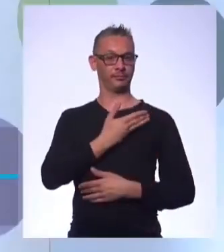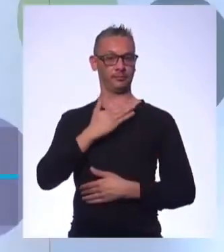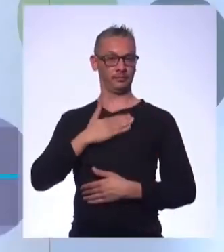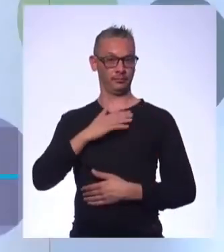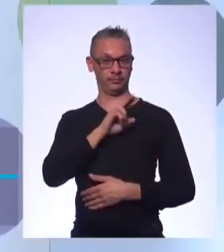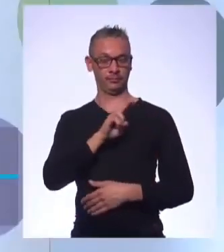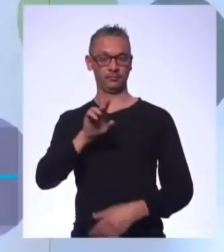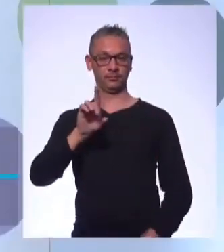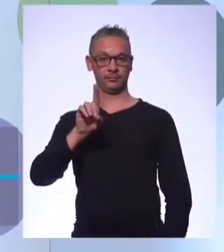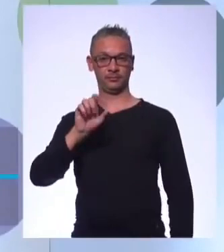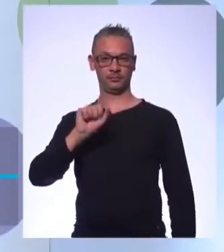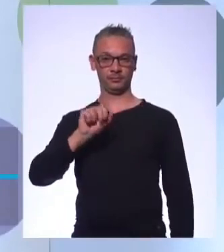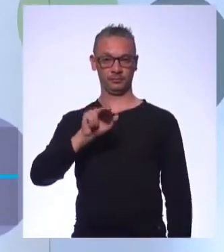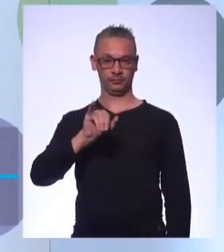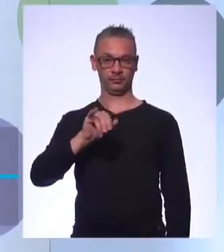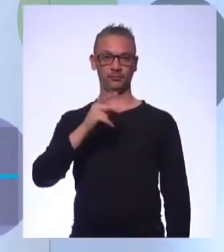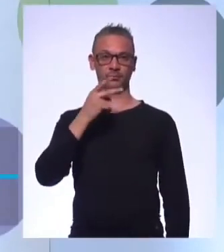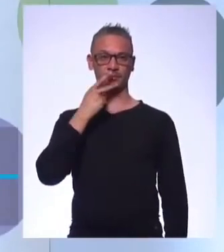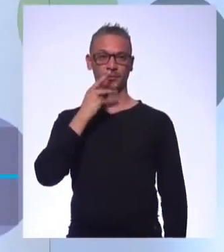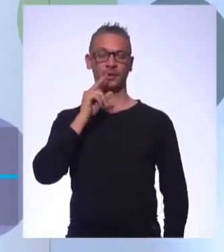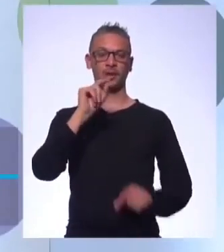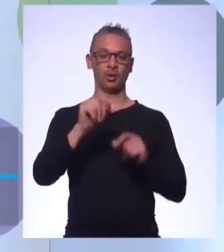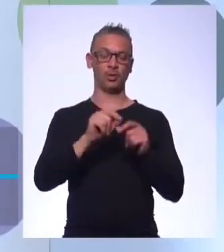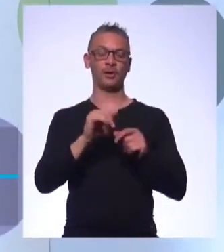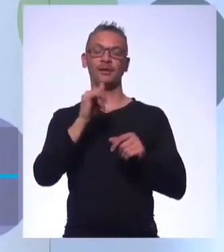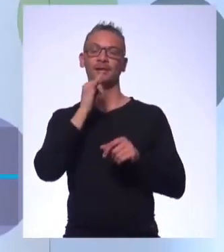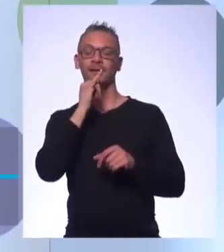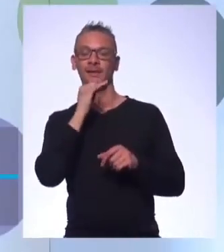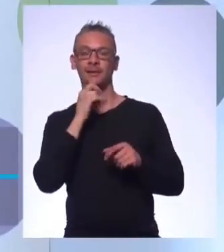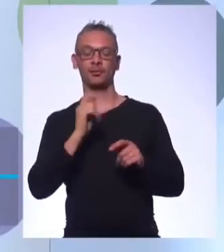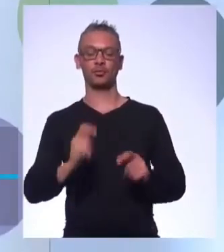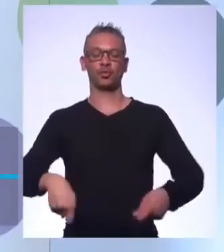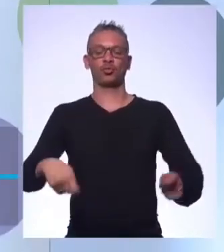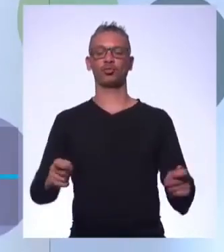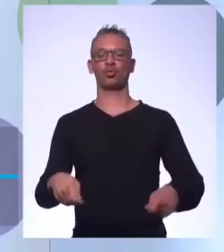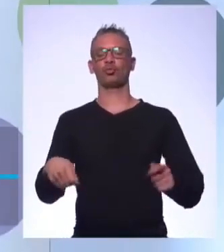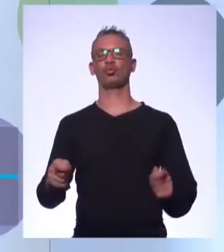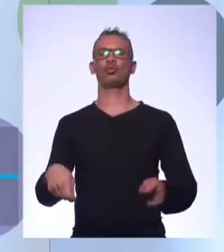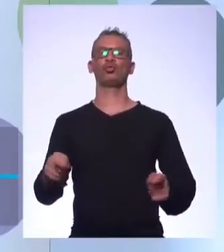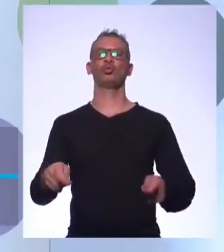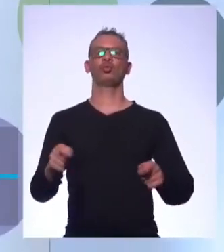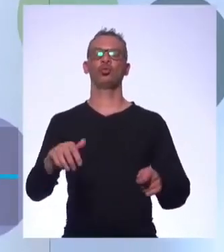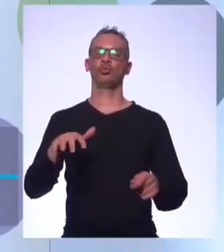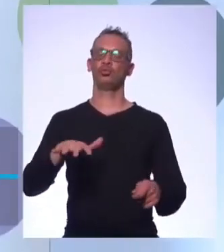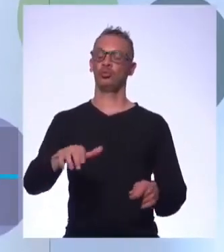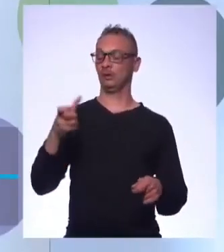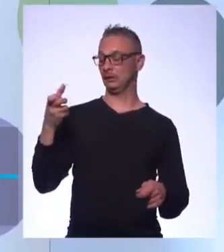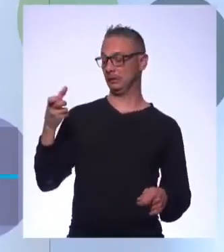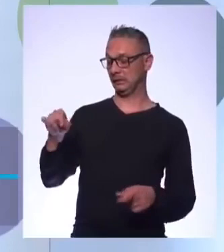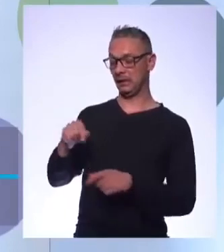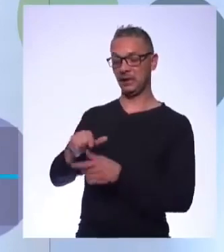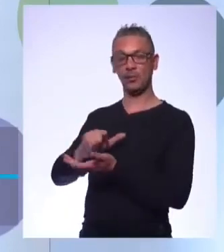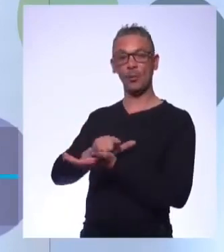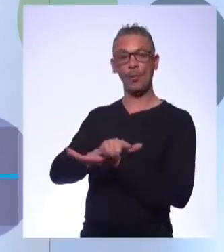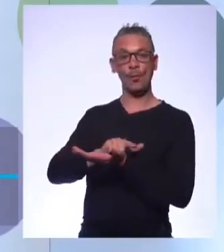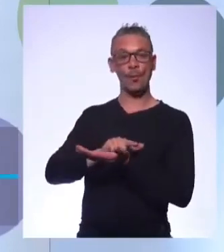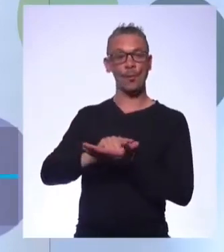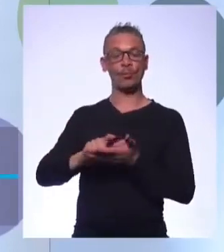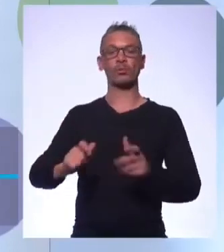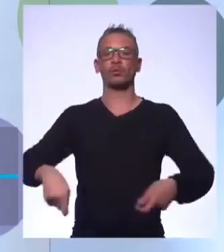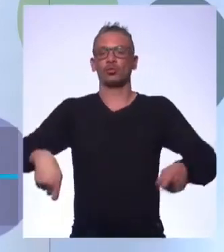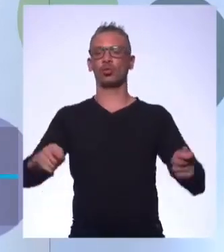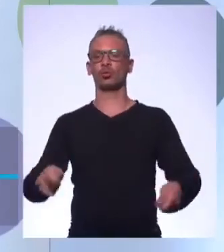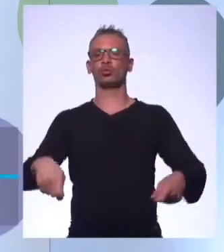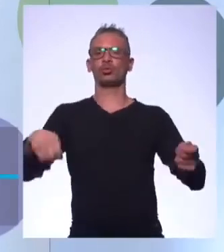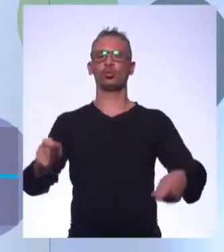fala sobre uma parábola, a parábola da carroça, que a carroça, quando ela tá vazia, ela faz muito mais barulho quando ela tá cheia. Então, ou